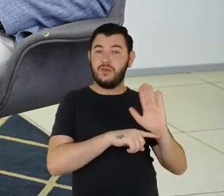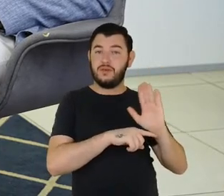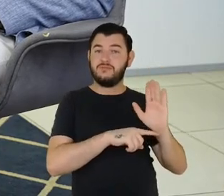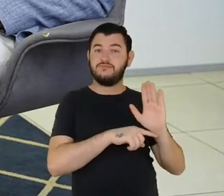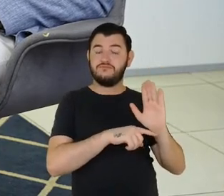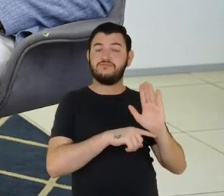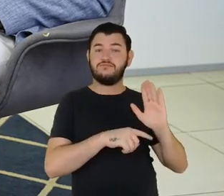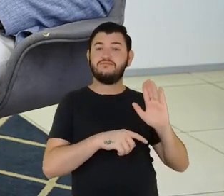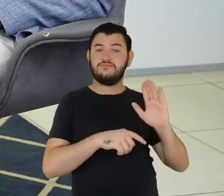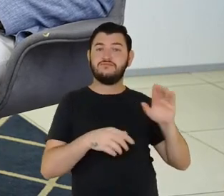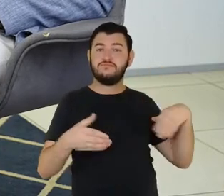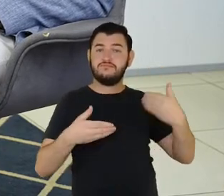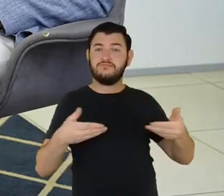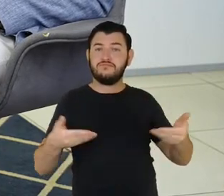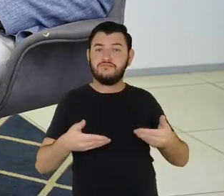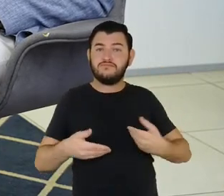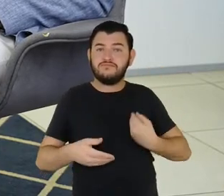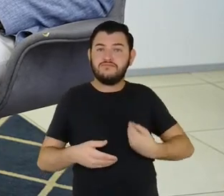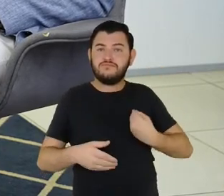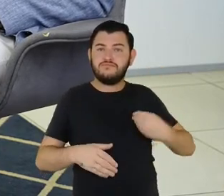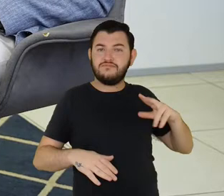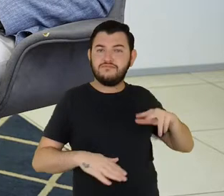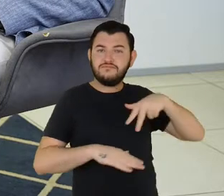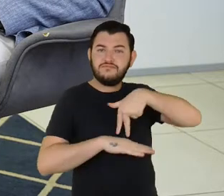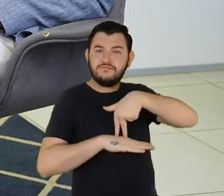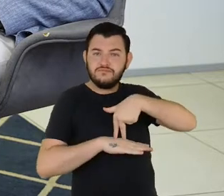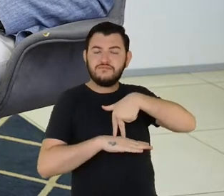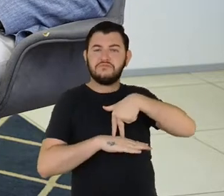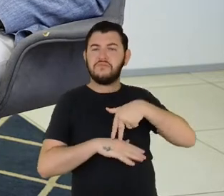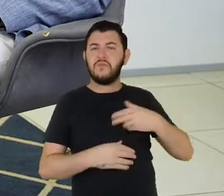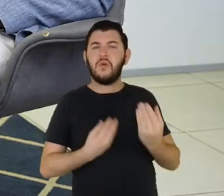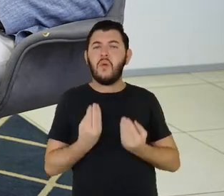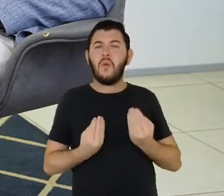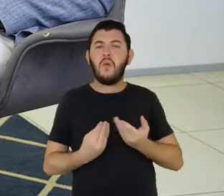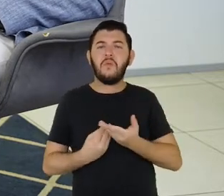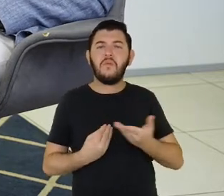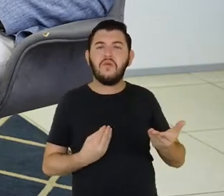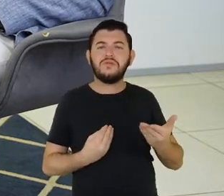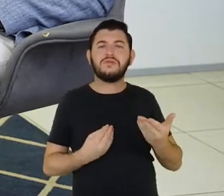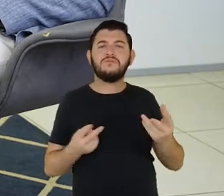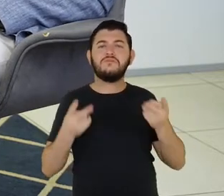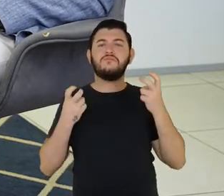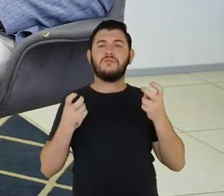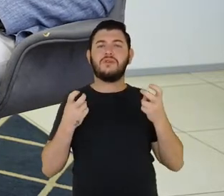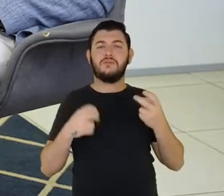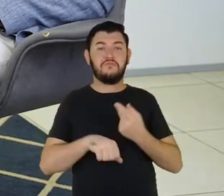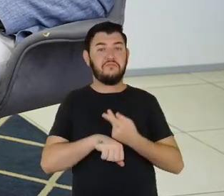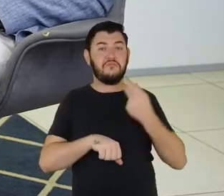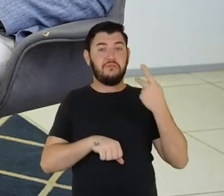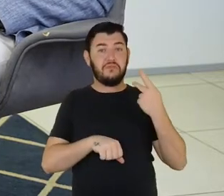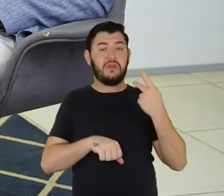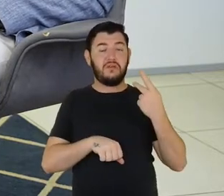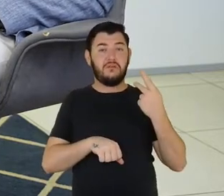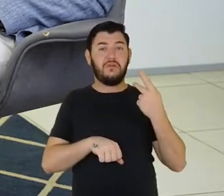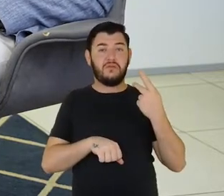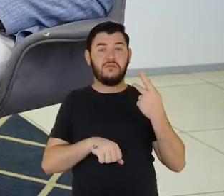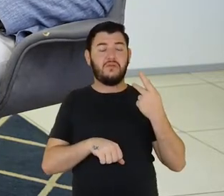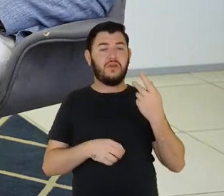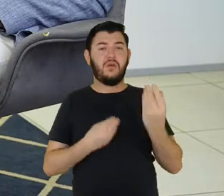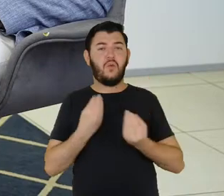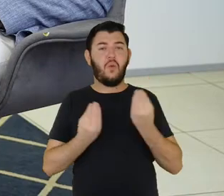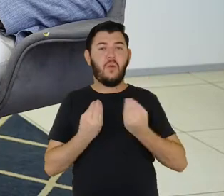premiação, né, esse prêmio? De que forma que você recebeu isso e qual a importância também que você vê isso para a cultura do país, esse reconhecimento, inclusive? O